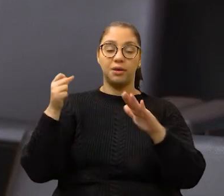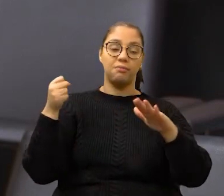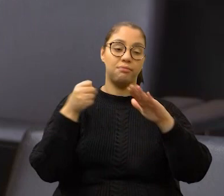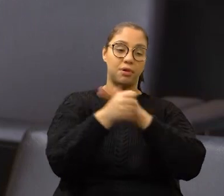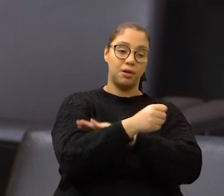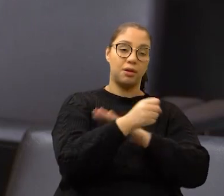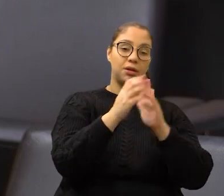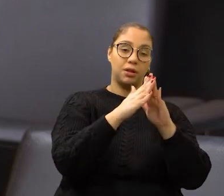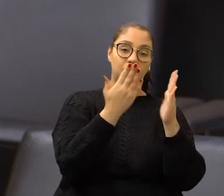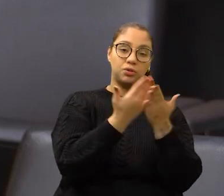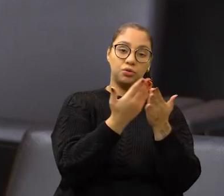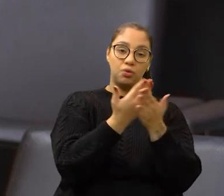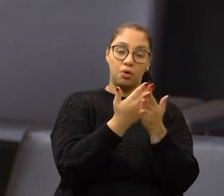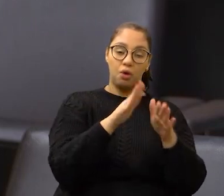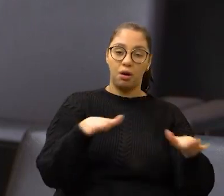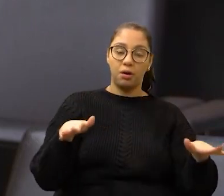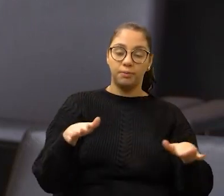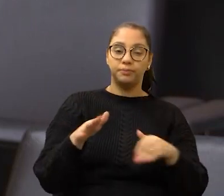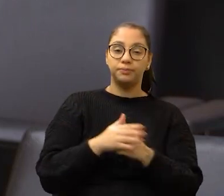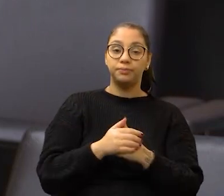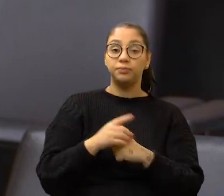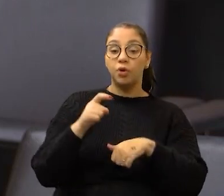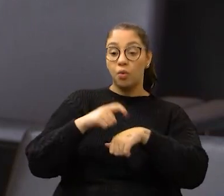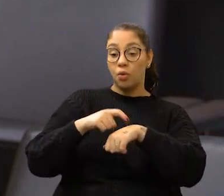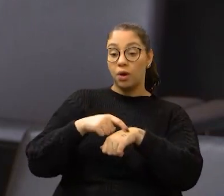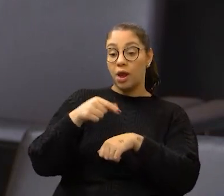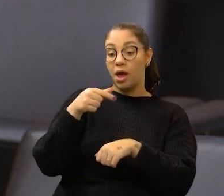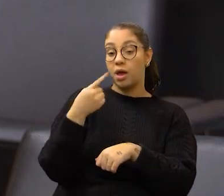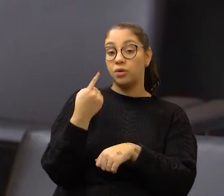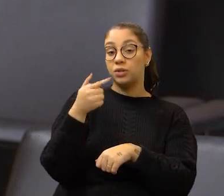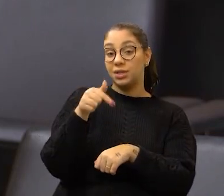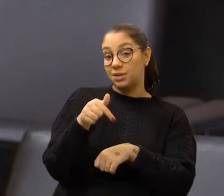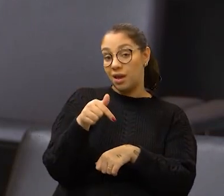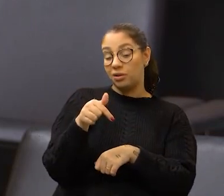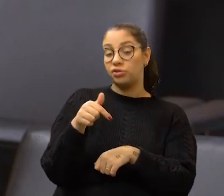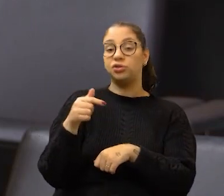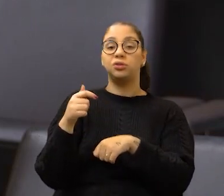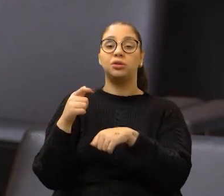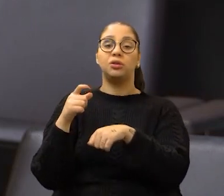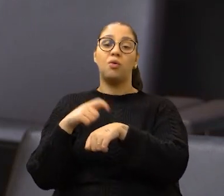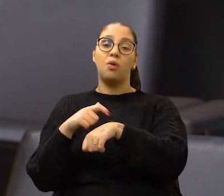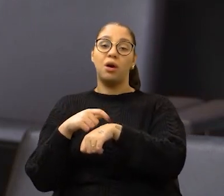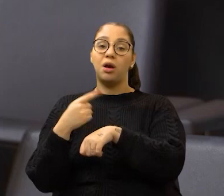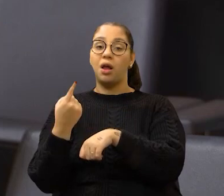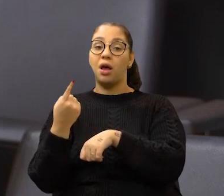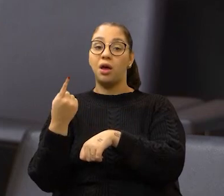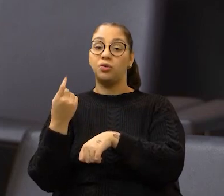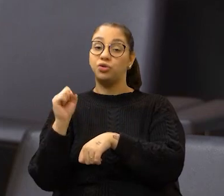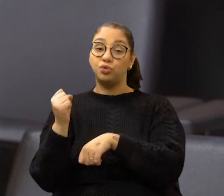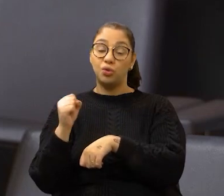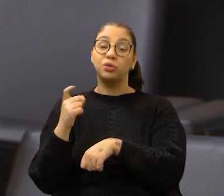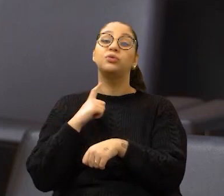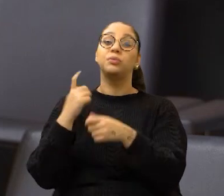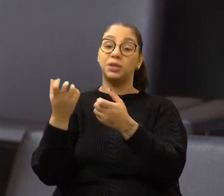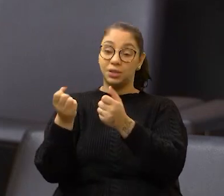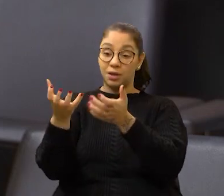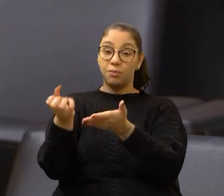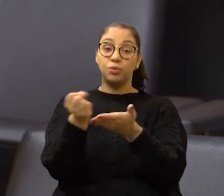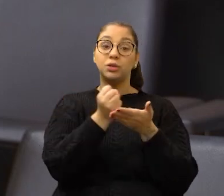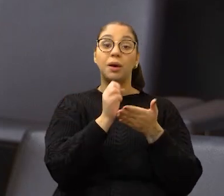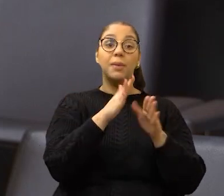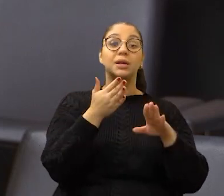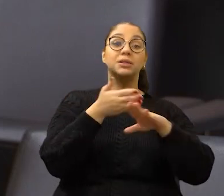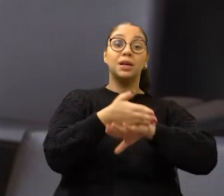creche, 8 horas da manhã, às 17 horas, às 18 horas, ela tem que retirar a criança. Só que ela entra no serviço às 13